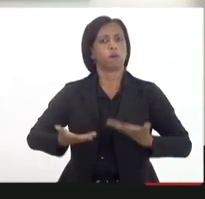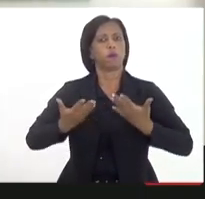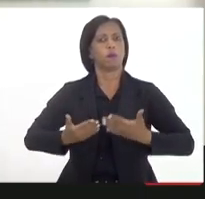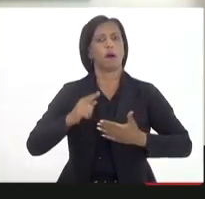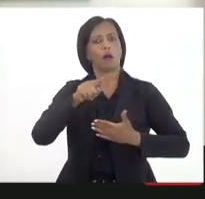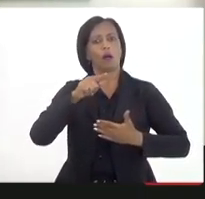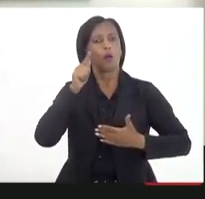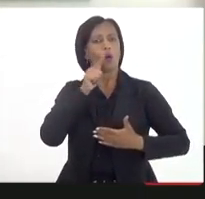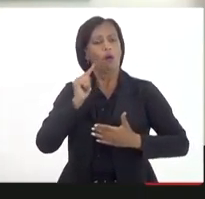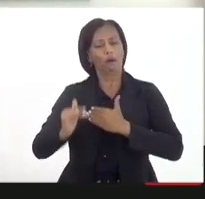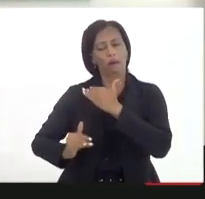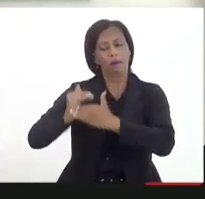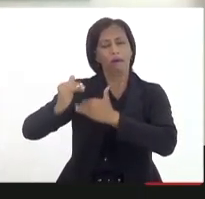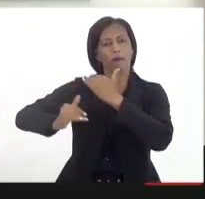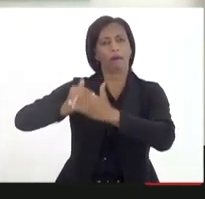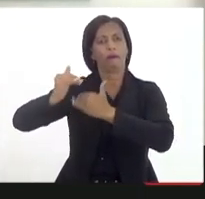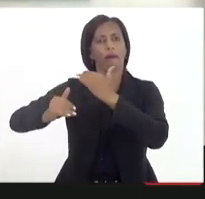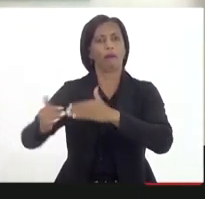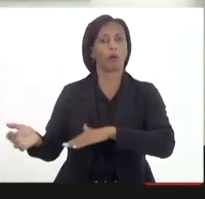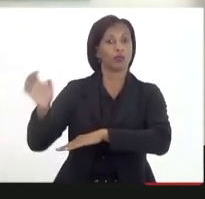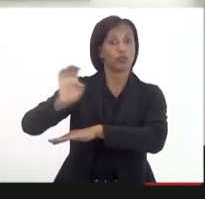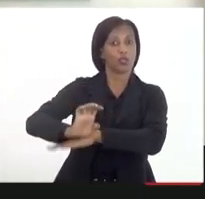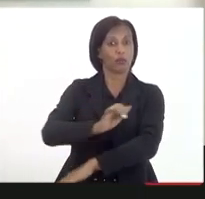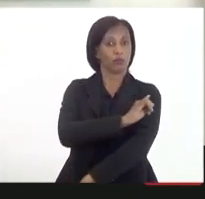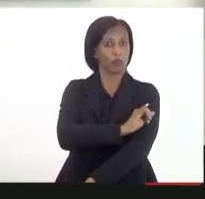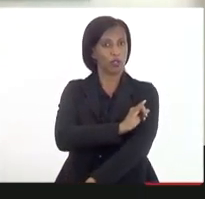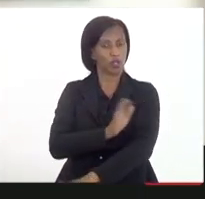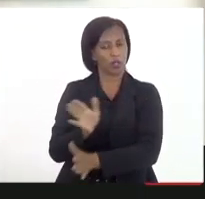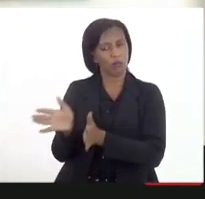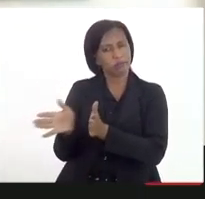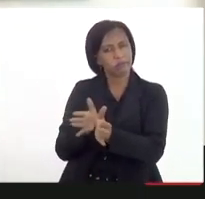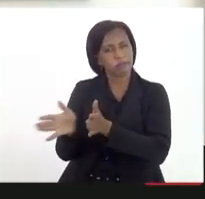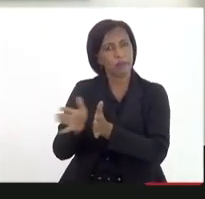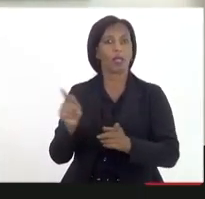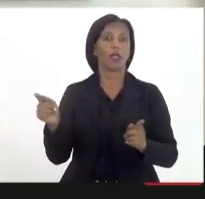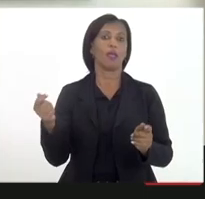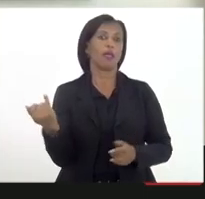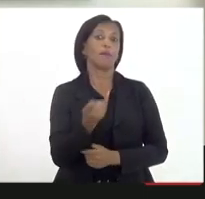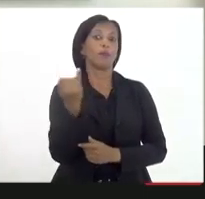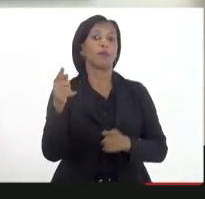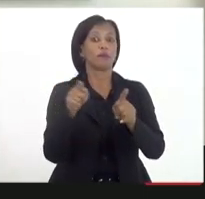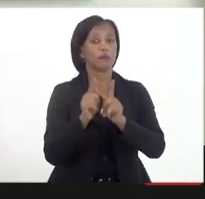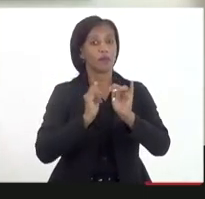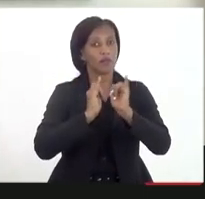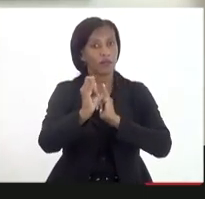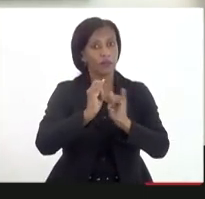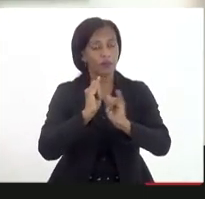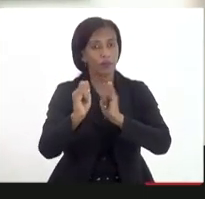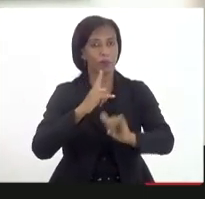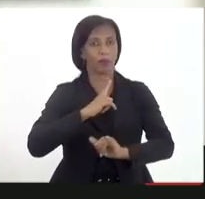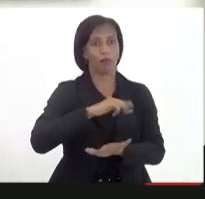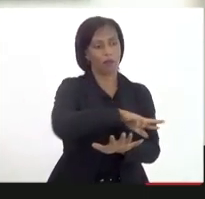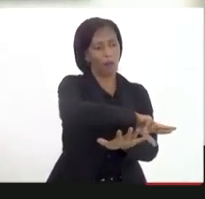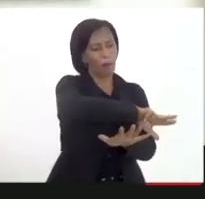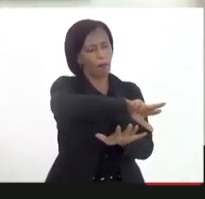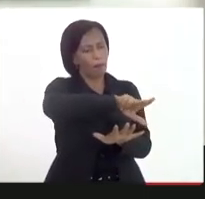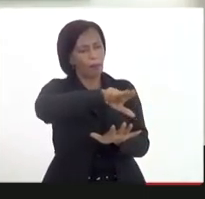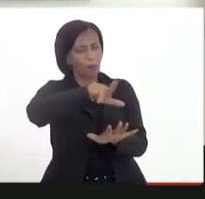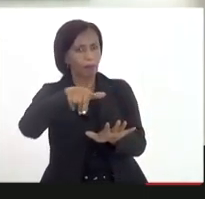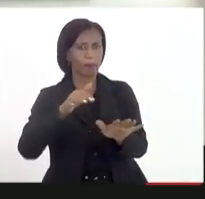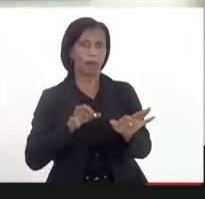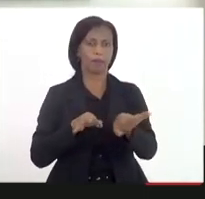e temos de Vanguarda no estado do Rio de Janeiro nesse aspecto é importante também informar que há vários projetos